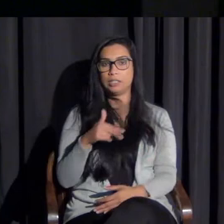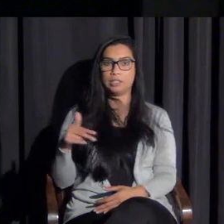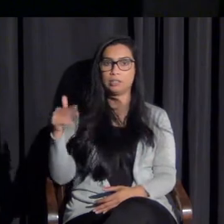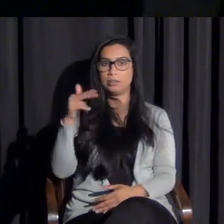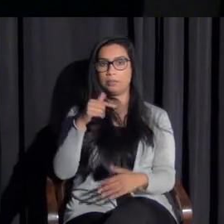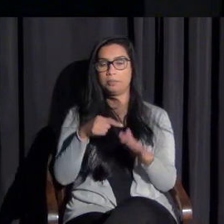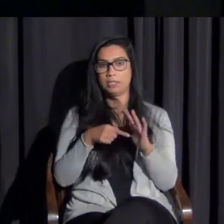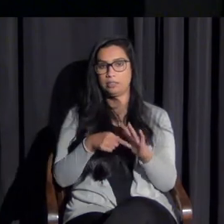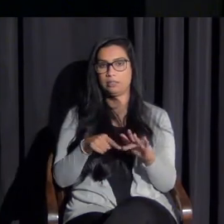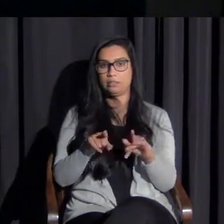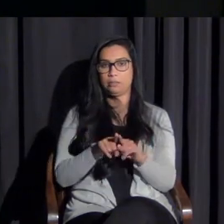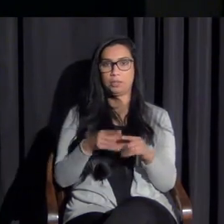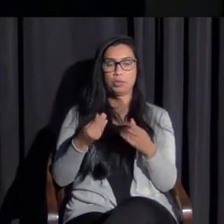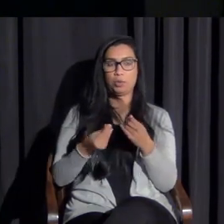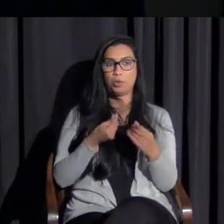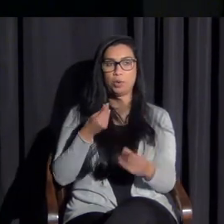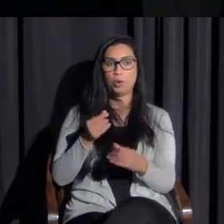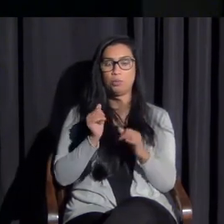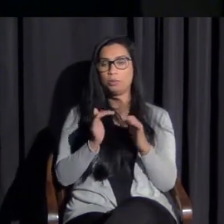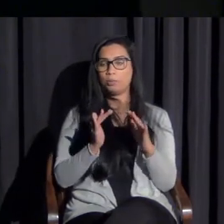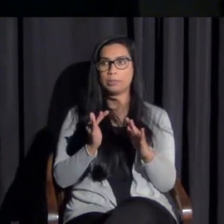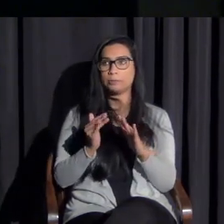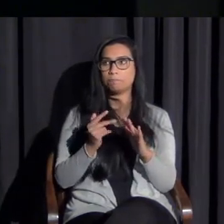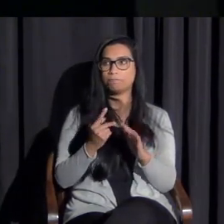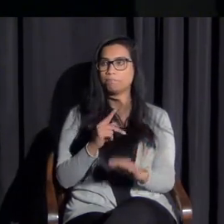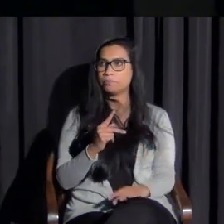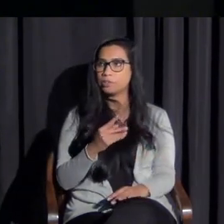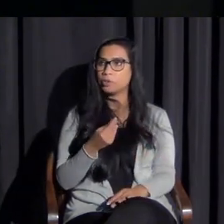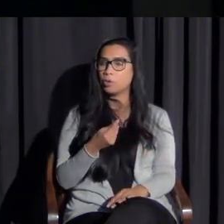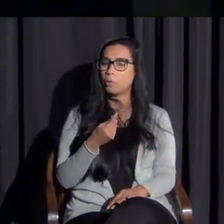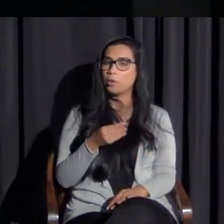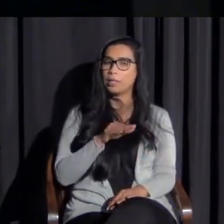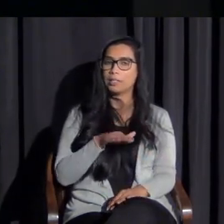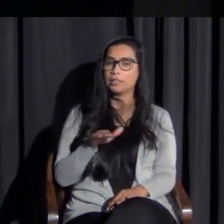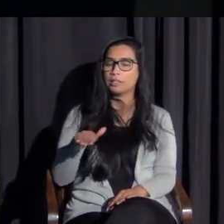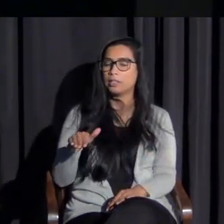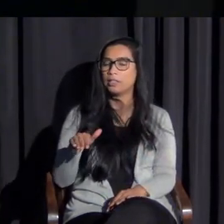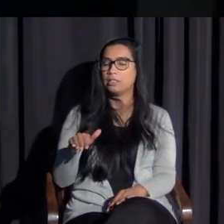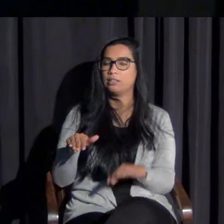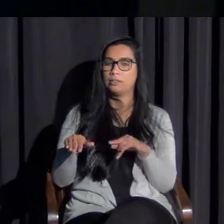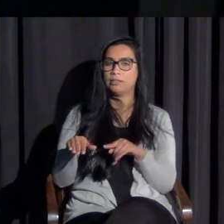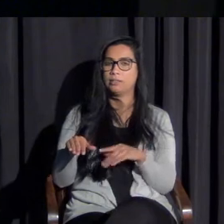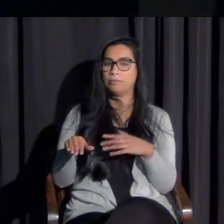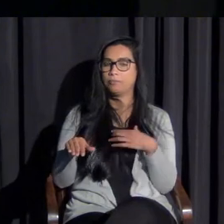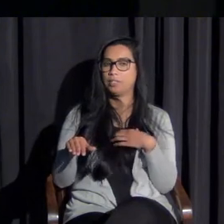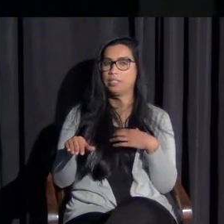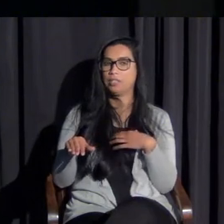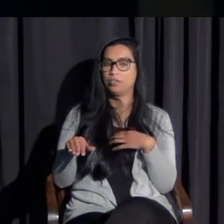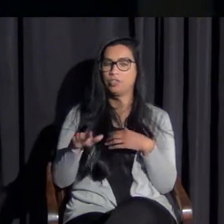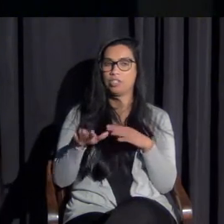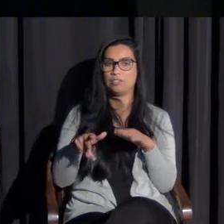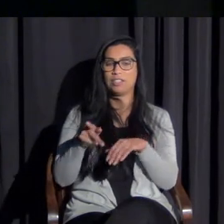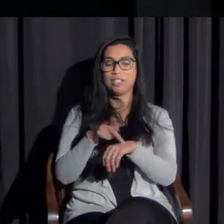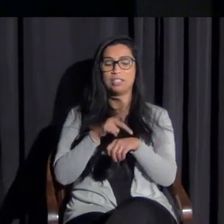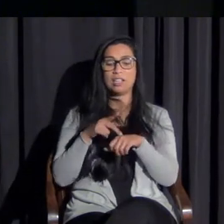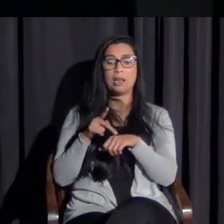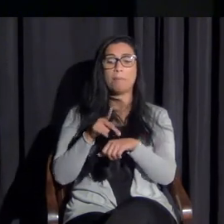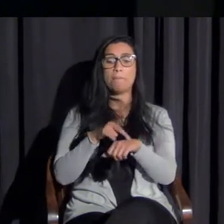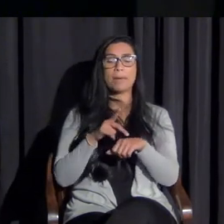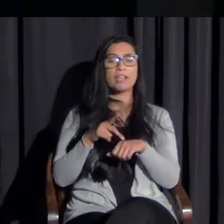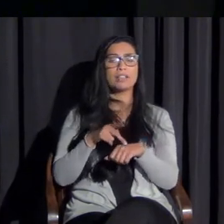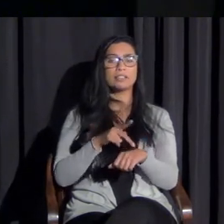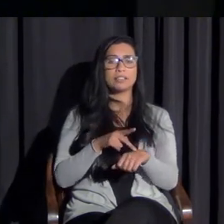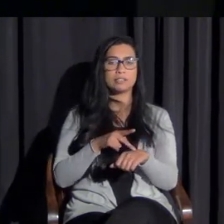quanto, em determinados momentos, né, as crianças, a partir do que elas têm ali, que às vezes são as pedras que elas estão quebrando,